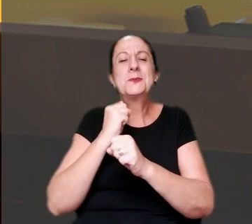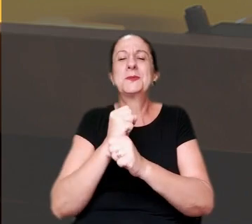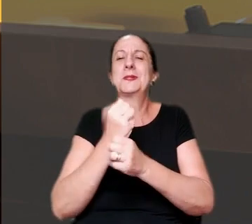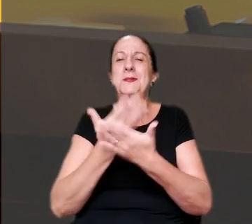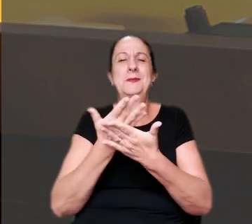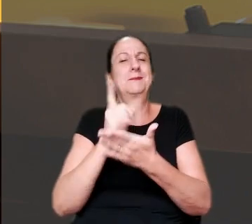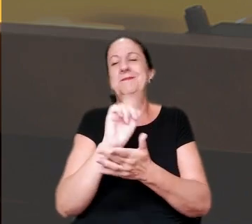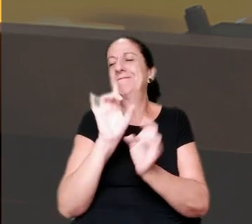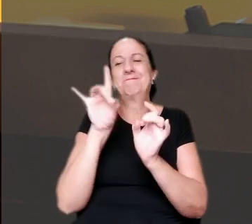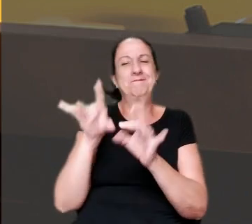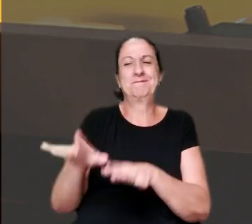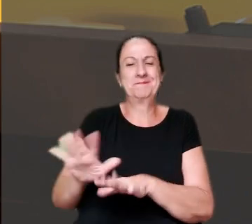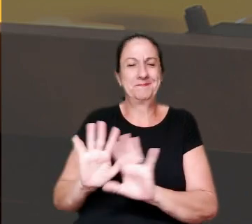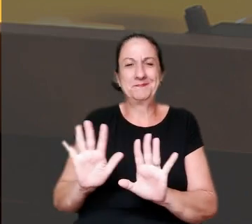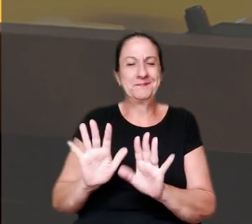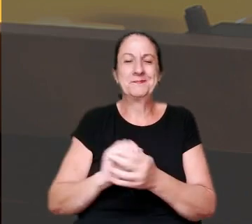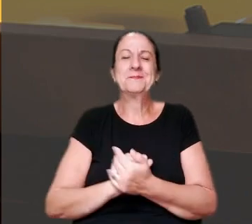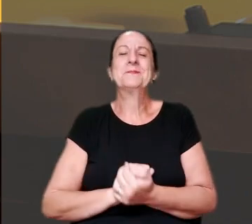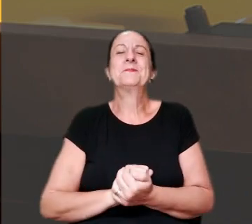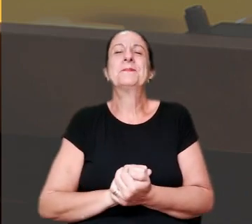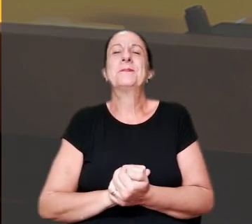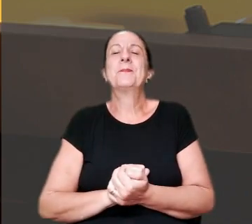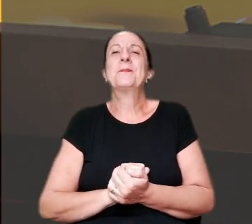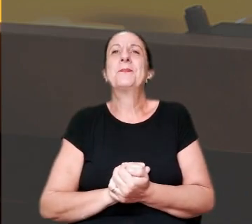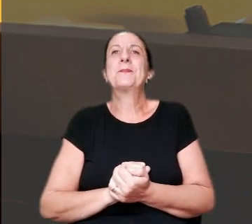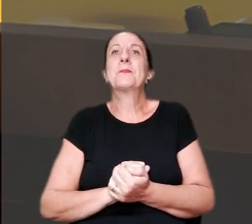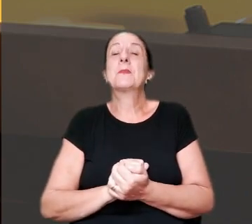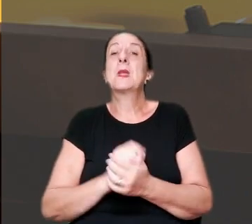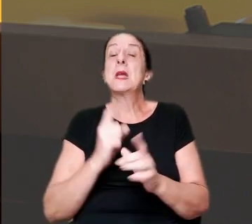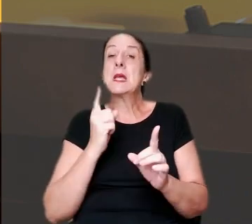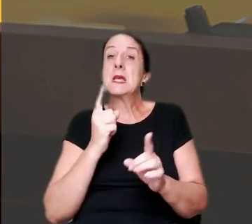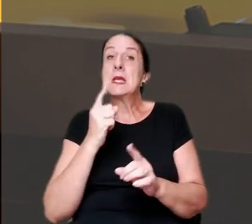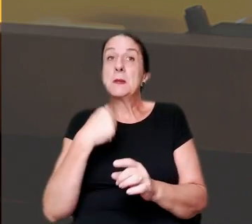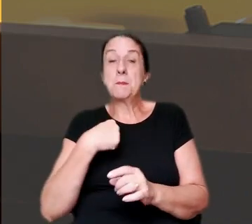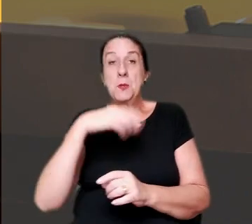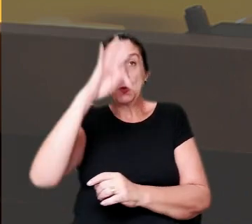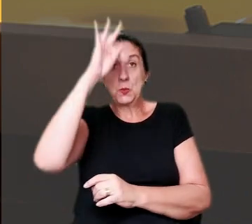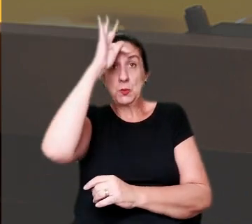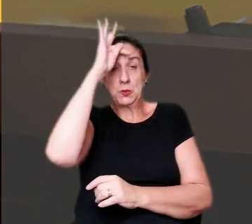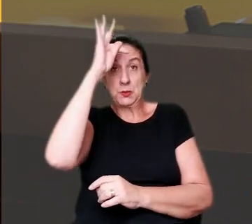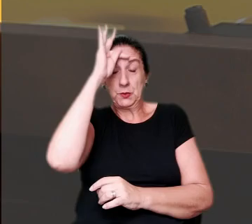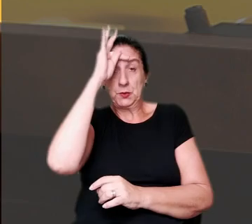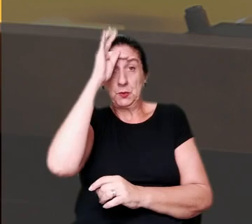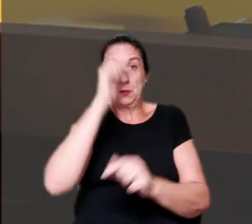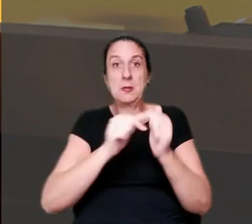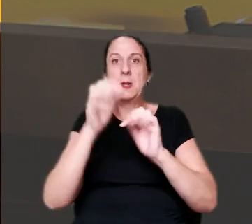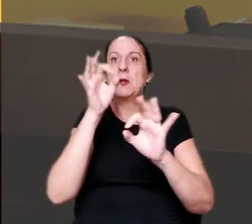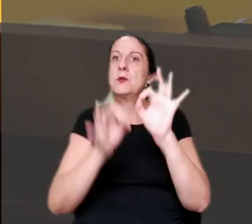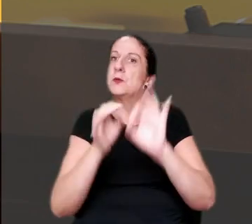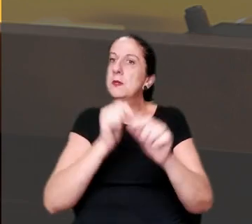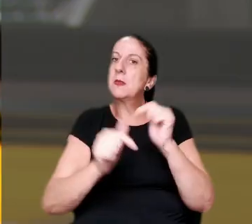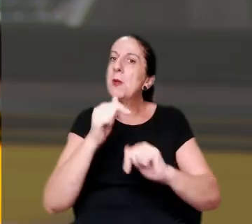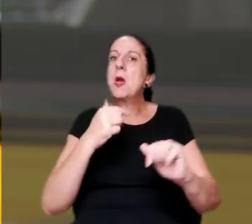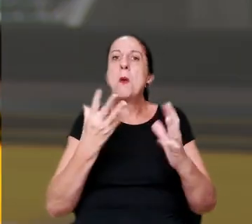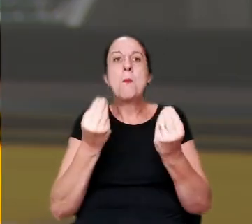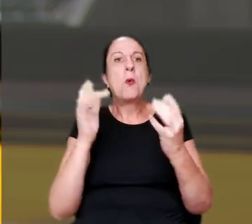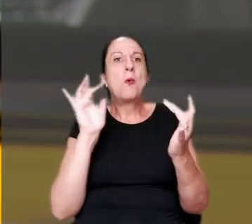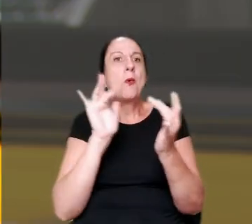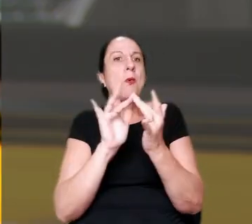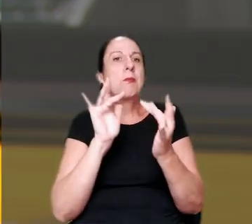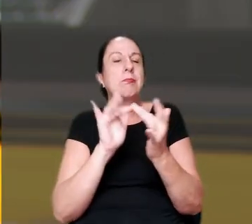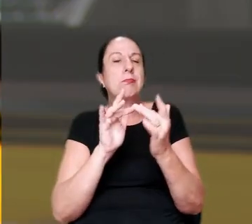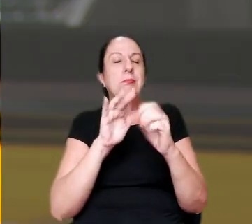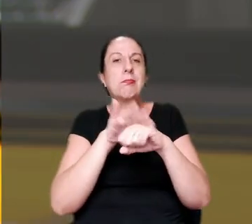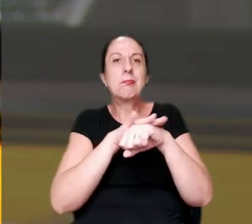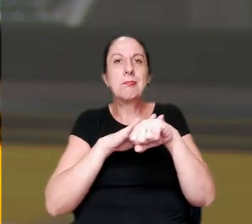passar muitos anos para desistir. Pois não. Então, e quando esse meu tio, por exemplo, trabalhava na Justiça do Trabalho, nós tínhamos muito